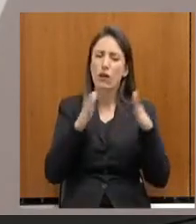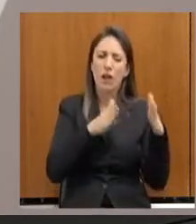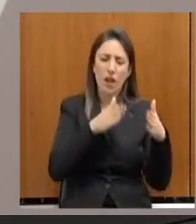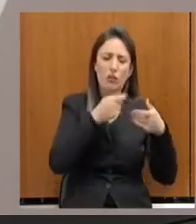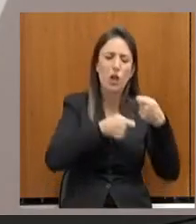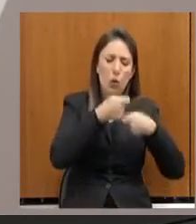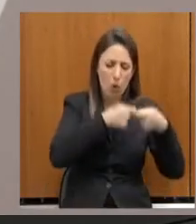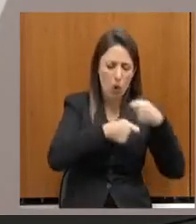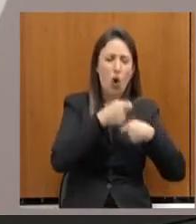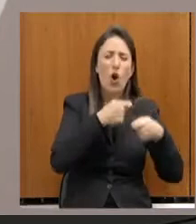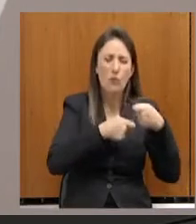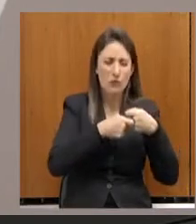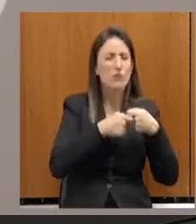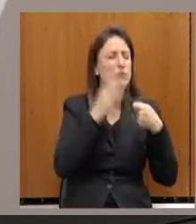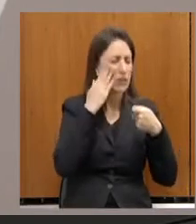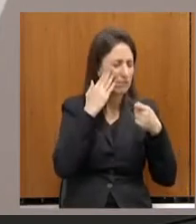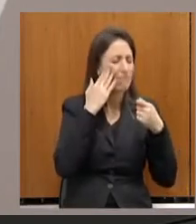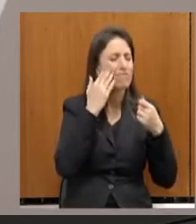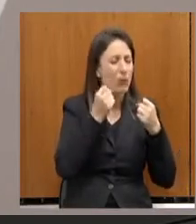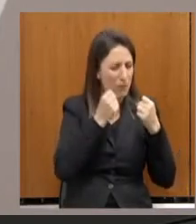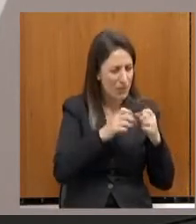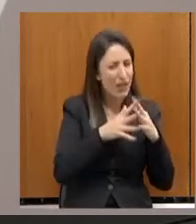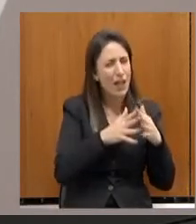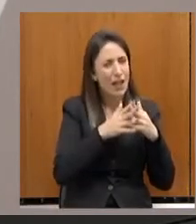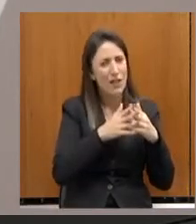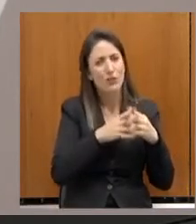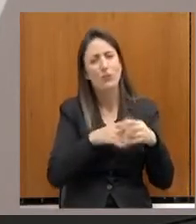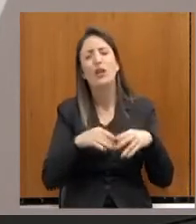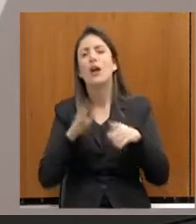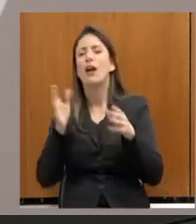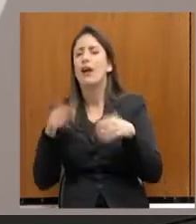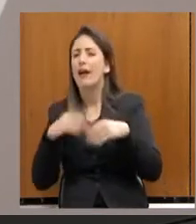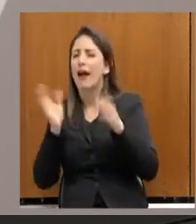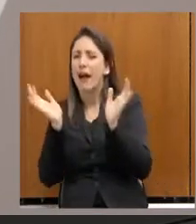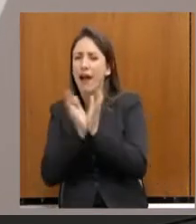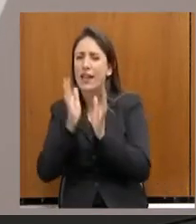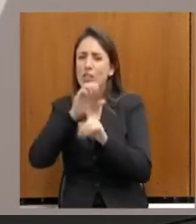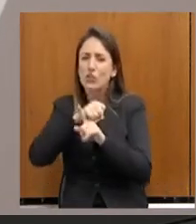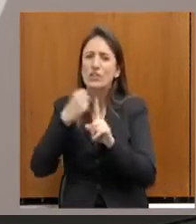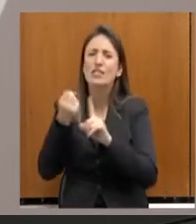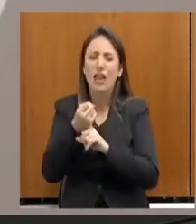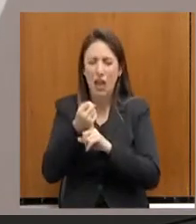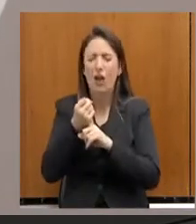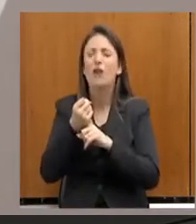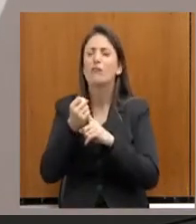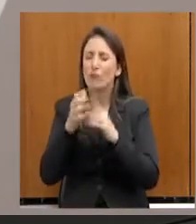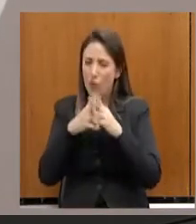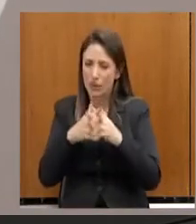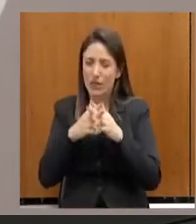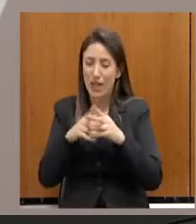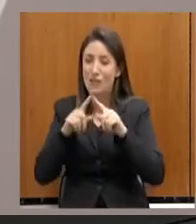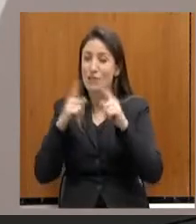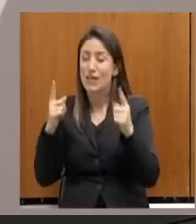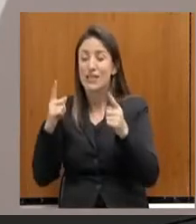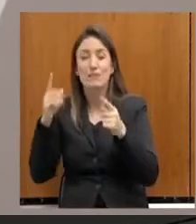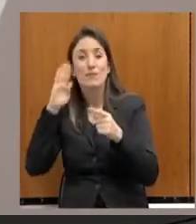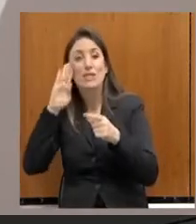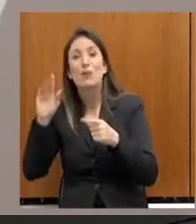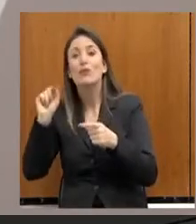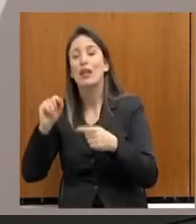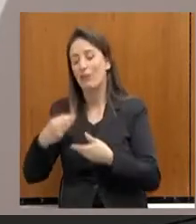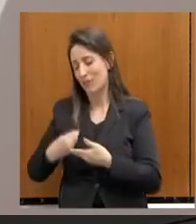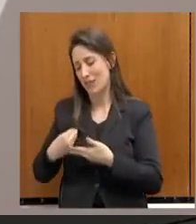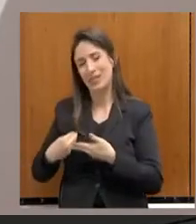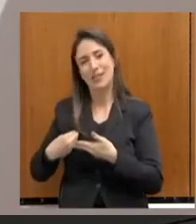o social pesa sim mas vidas pesam muito e o meio ambiente também vai ter vai podemos